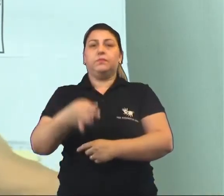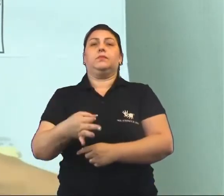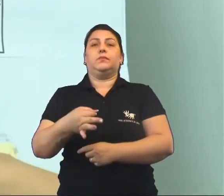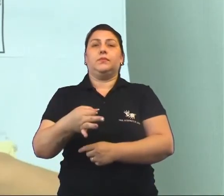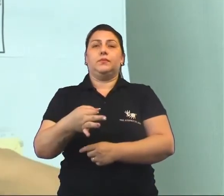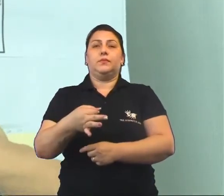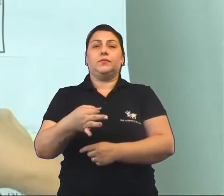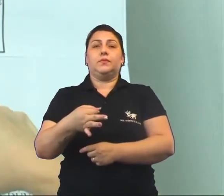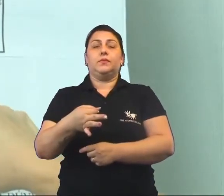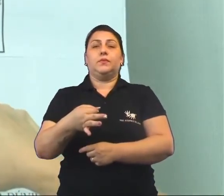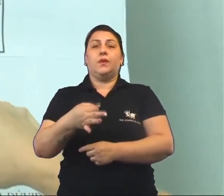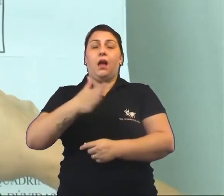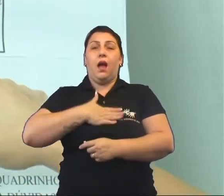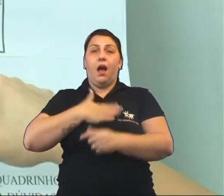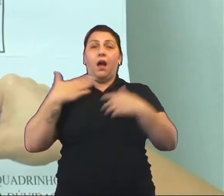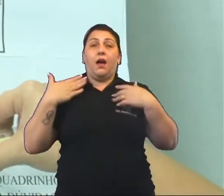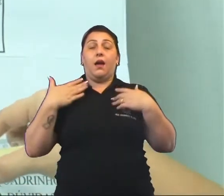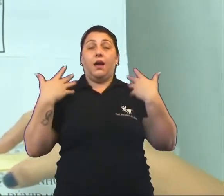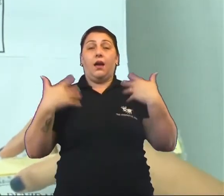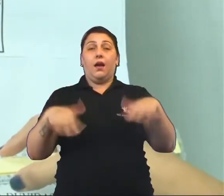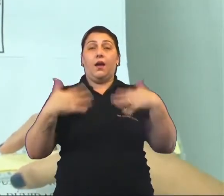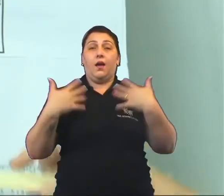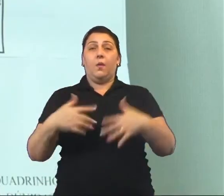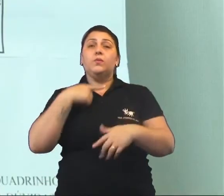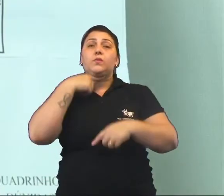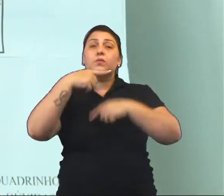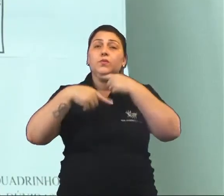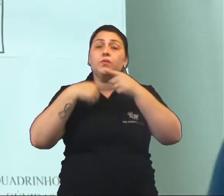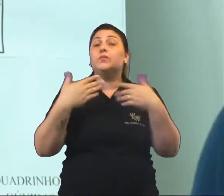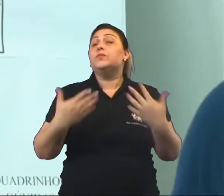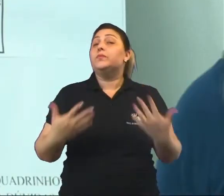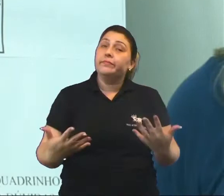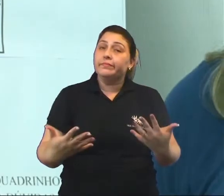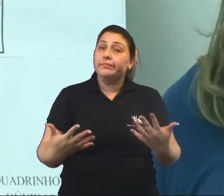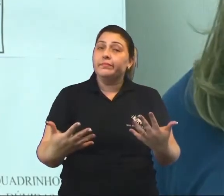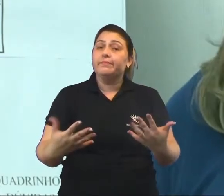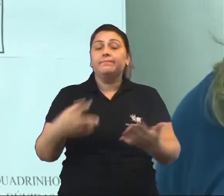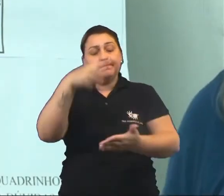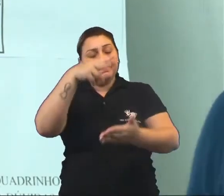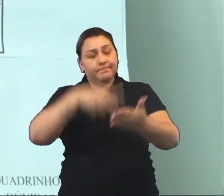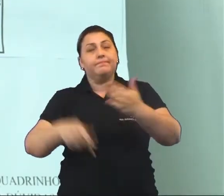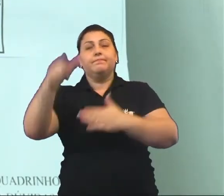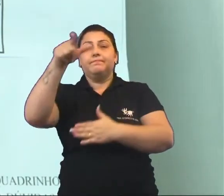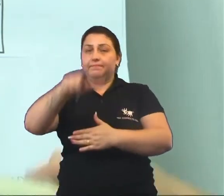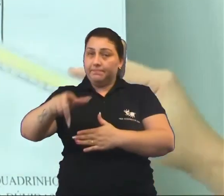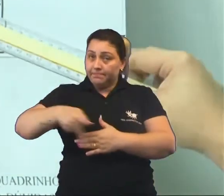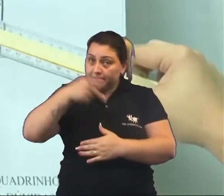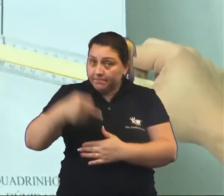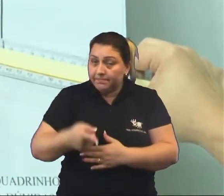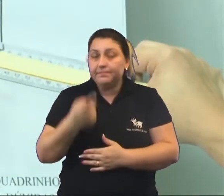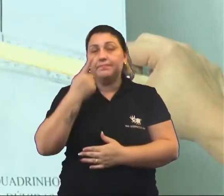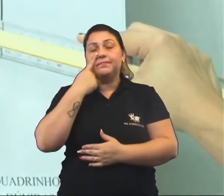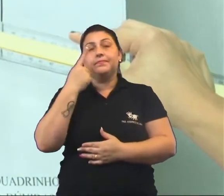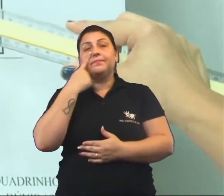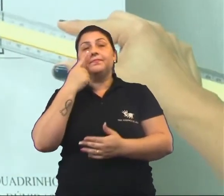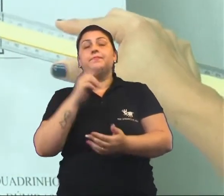afirmação, uma surpresa e uma dúvida. E aí? Vamos ler novamente a fala? Olha